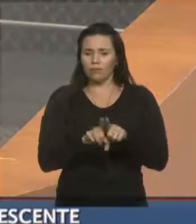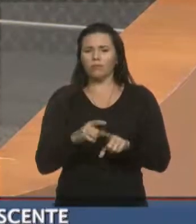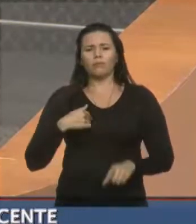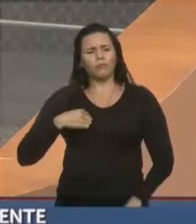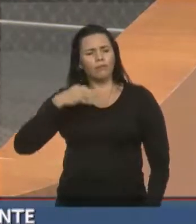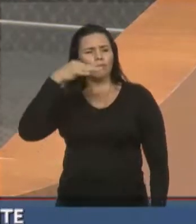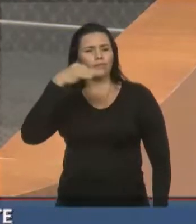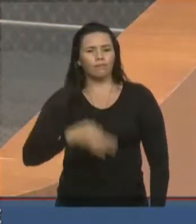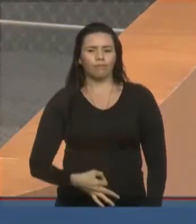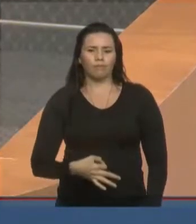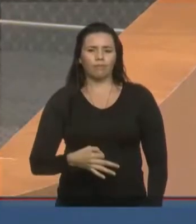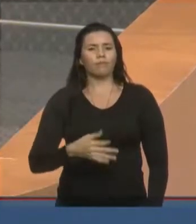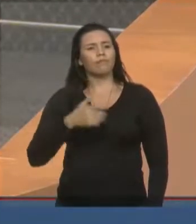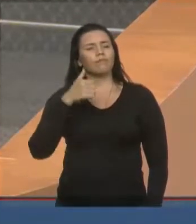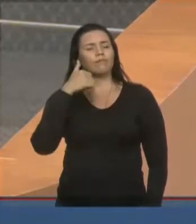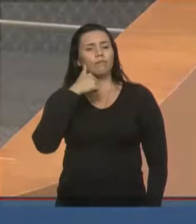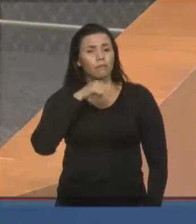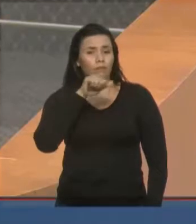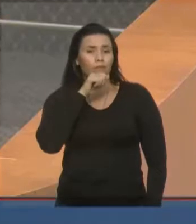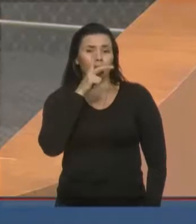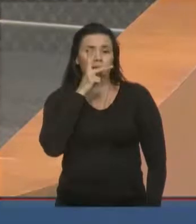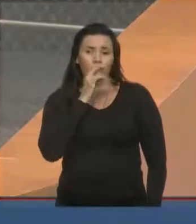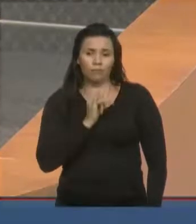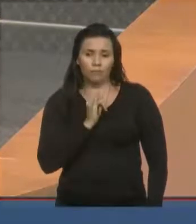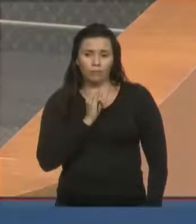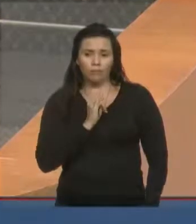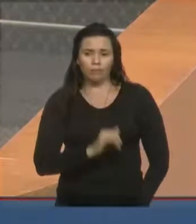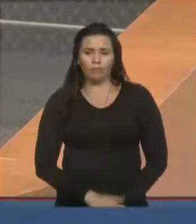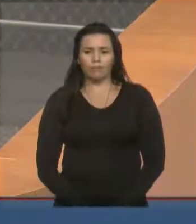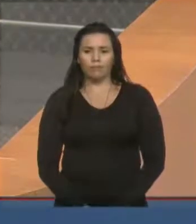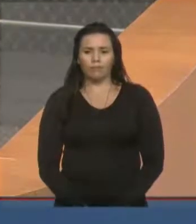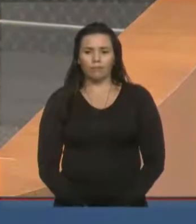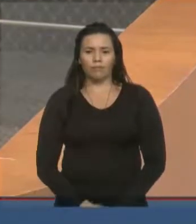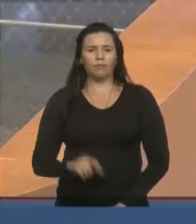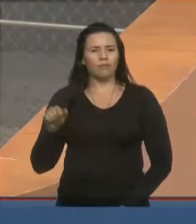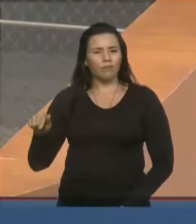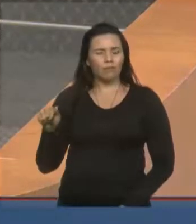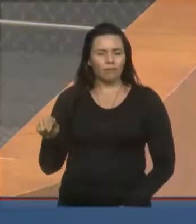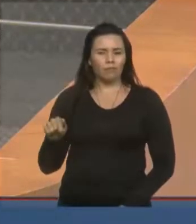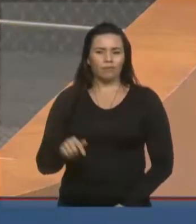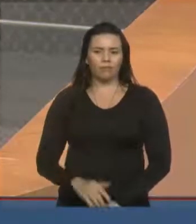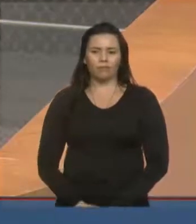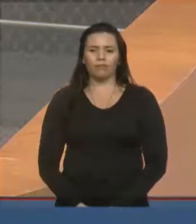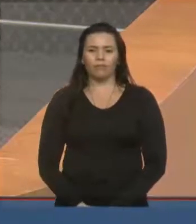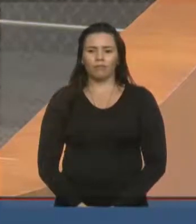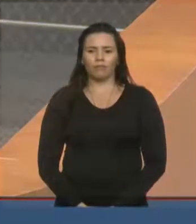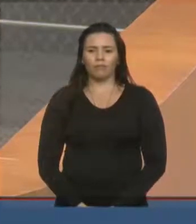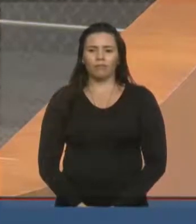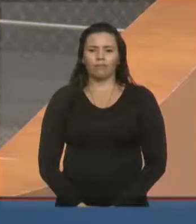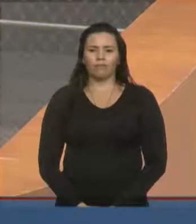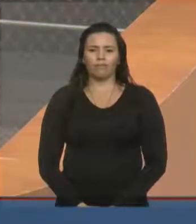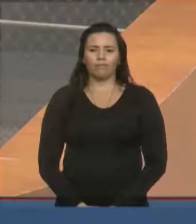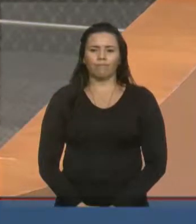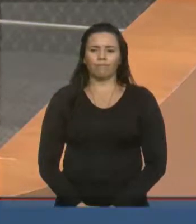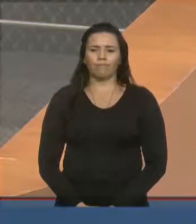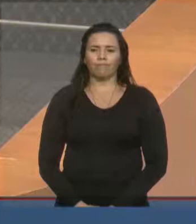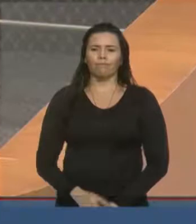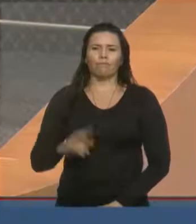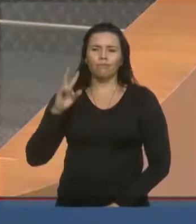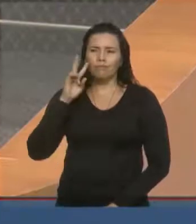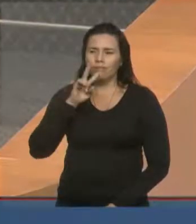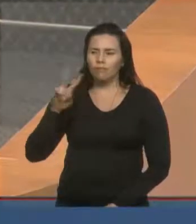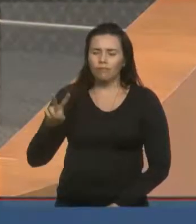que as mães e pais que estão lá transformam toda a angústia de ver